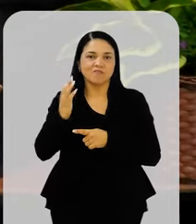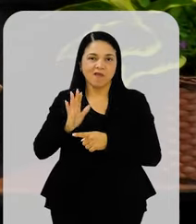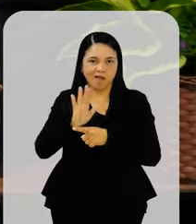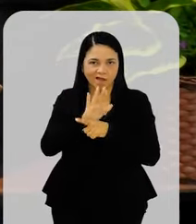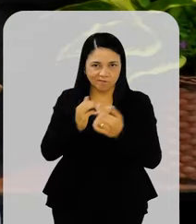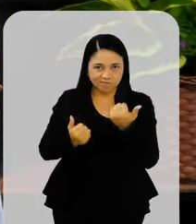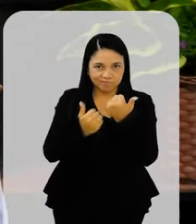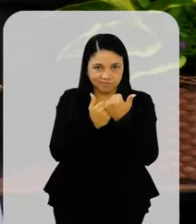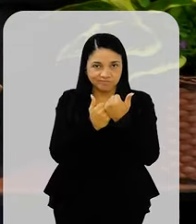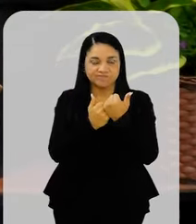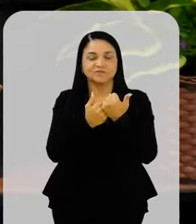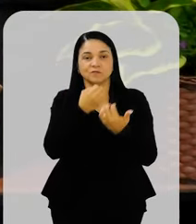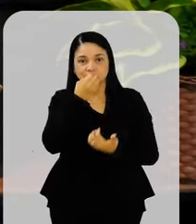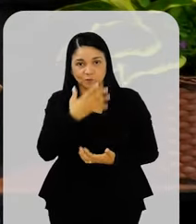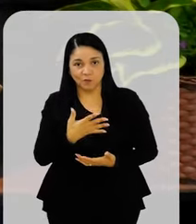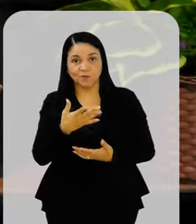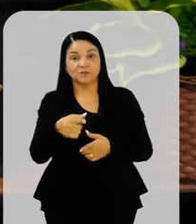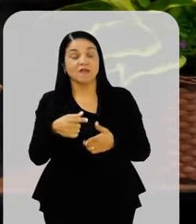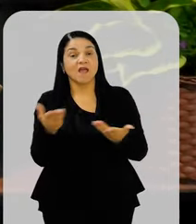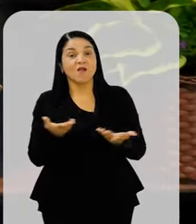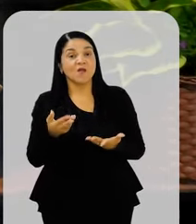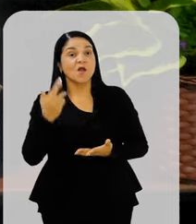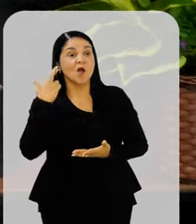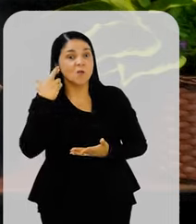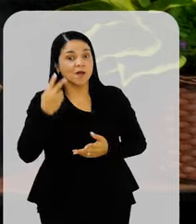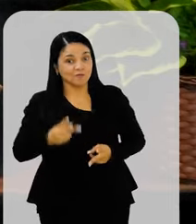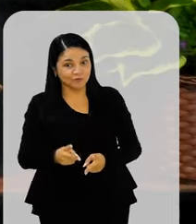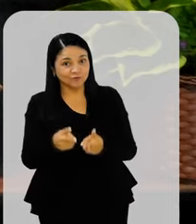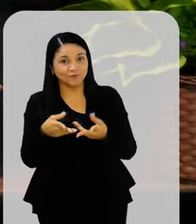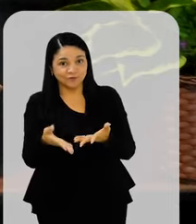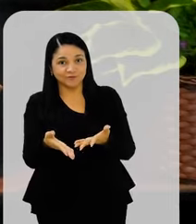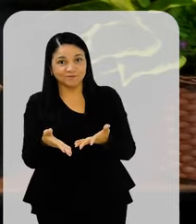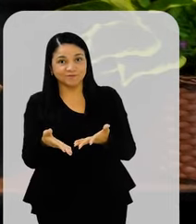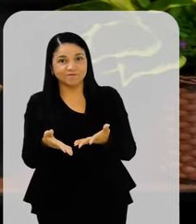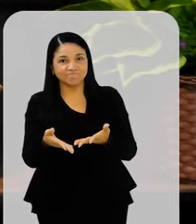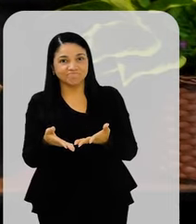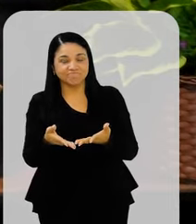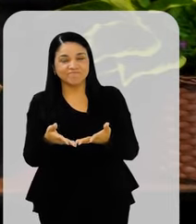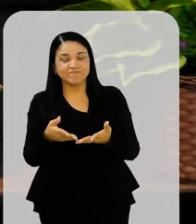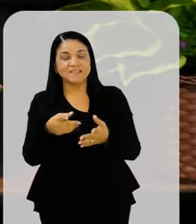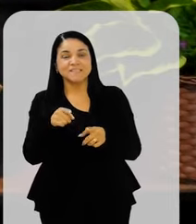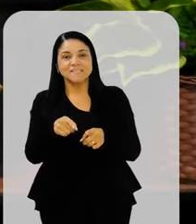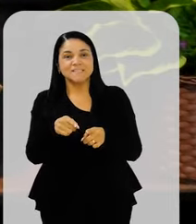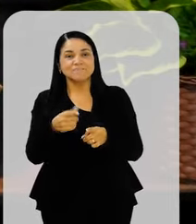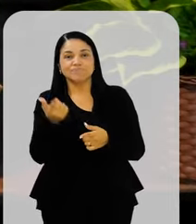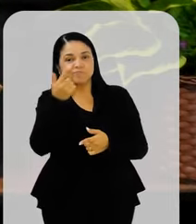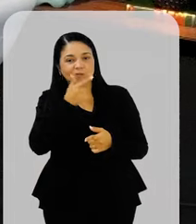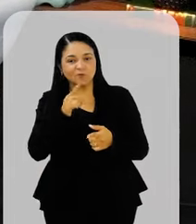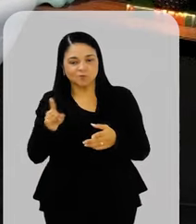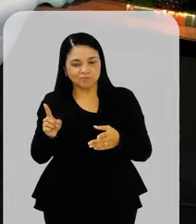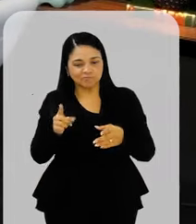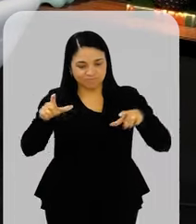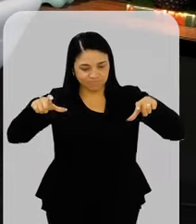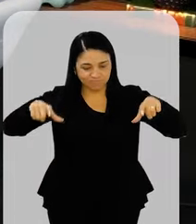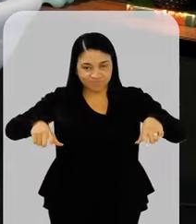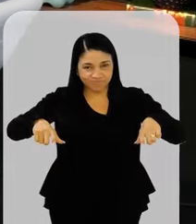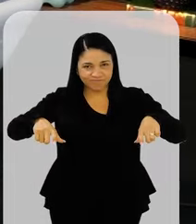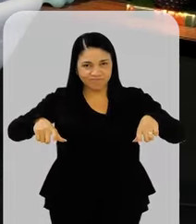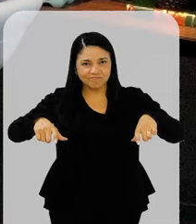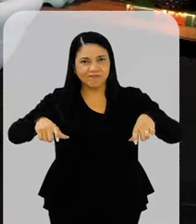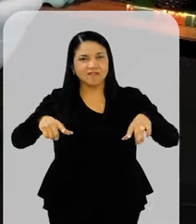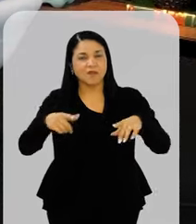cima do Uruguai. Né? Tudo bem, beleza pura. E o Romário está aí, mas ele ainda não estreou. Por quê? Está com aquela